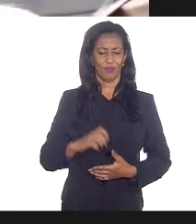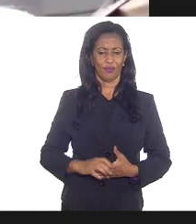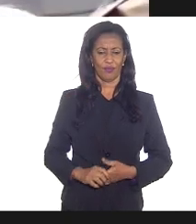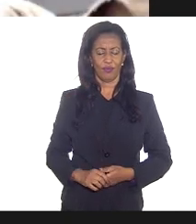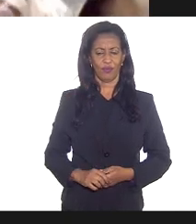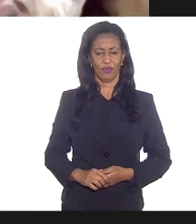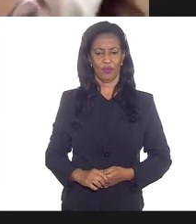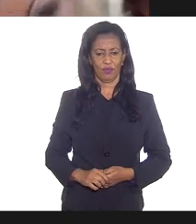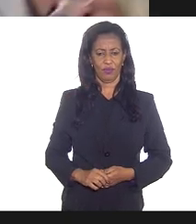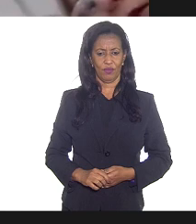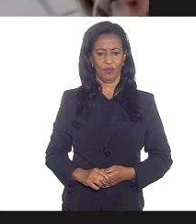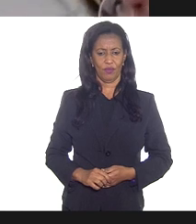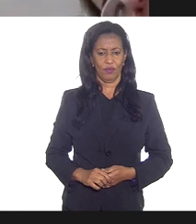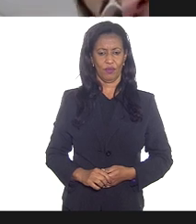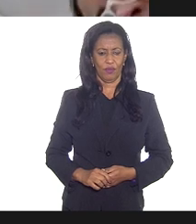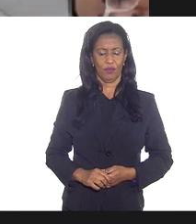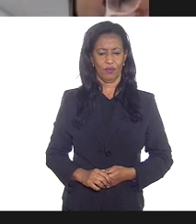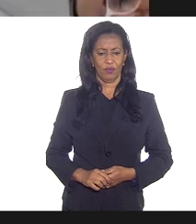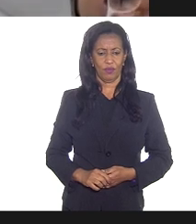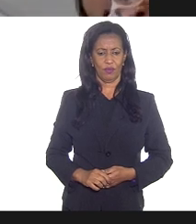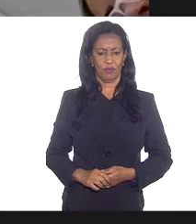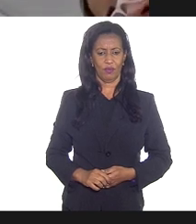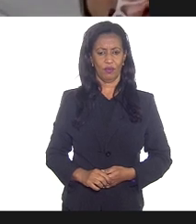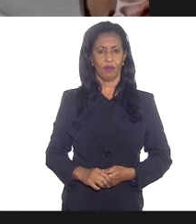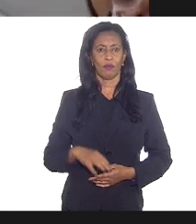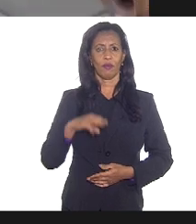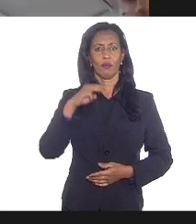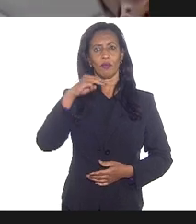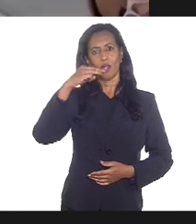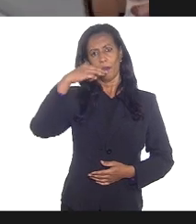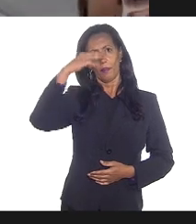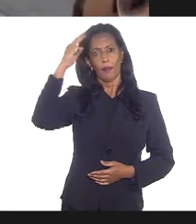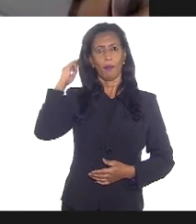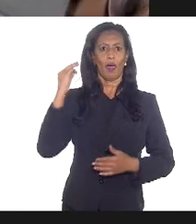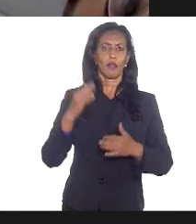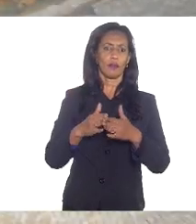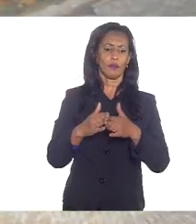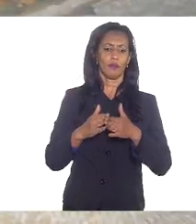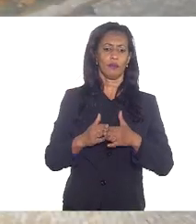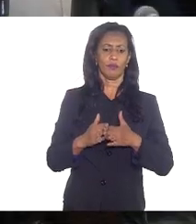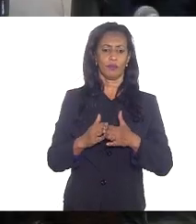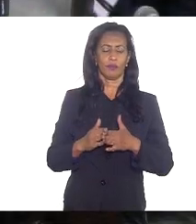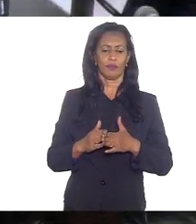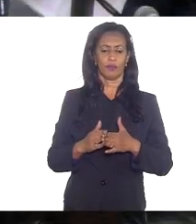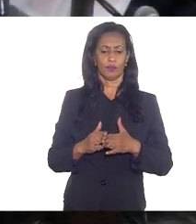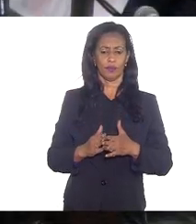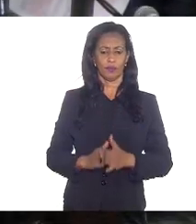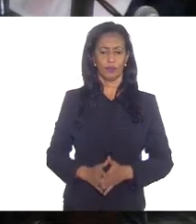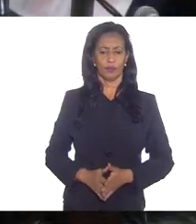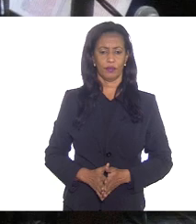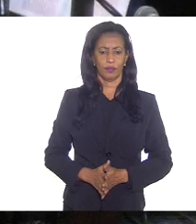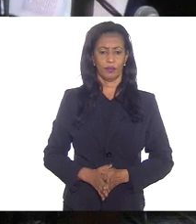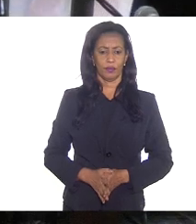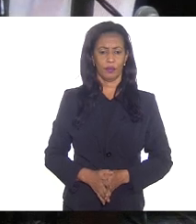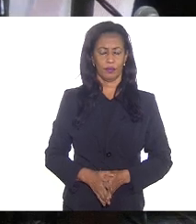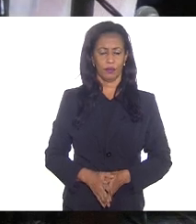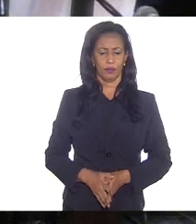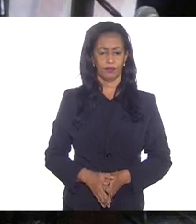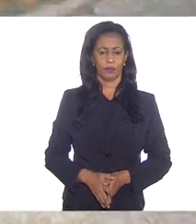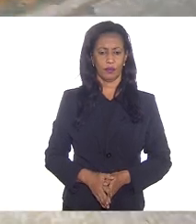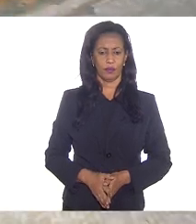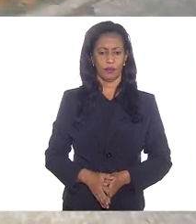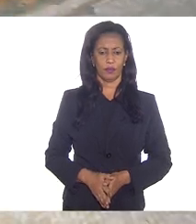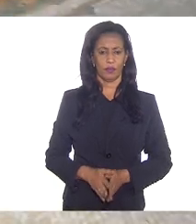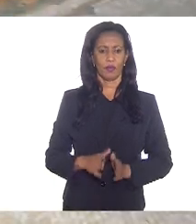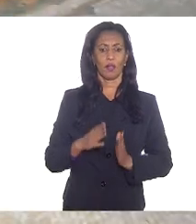tá ruim o som, Alexandre. Está ruim. Deputado Márcio, por favor. Tenta de novo, Márcio ou Alexandre. Tem que